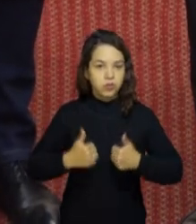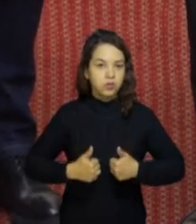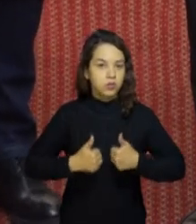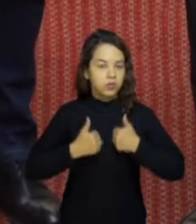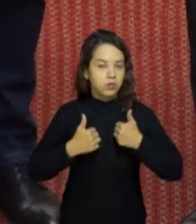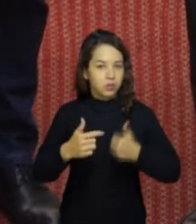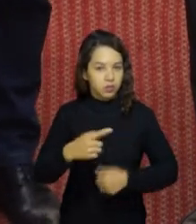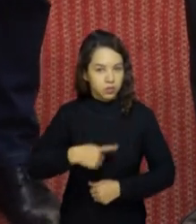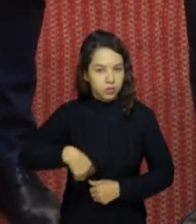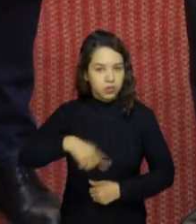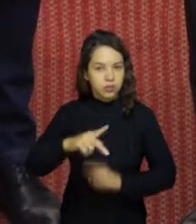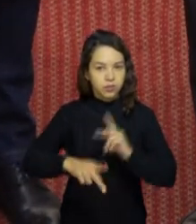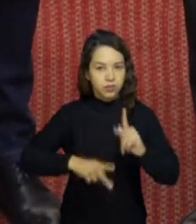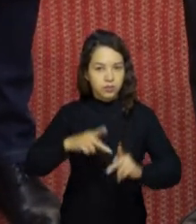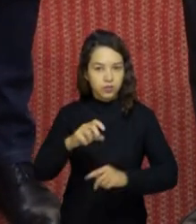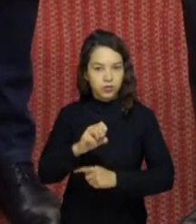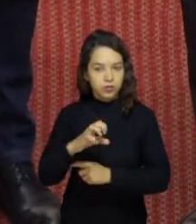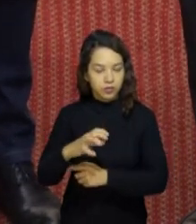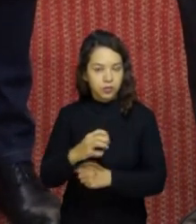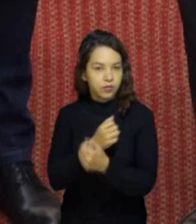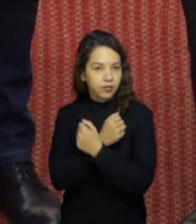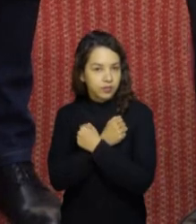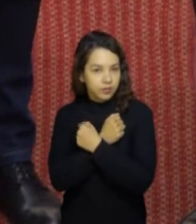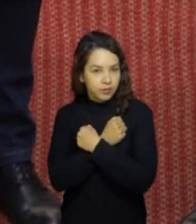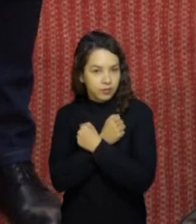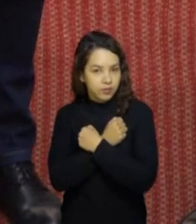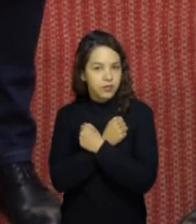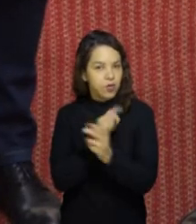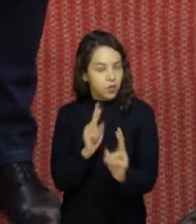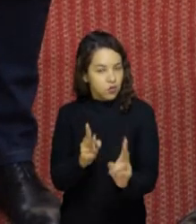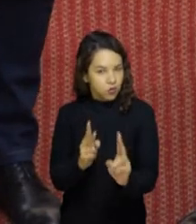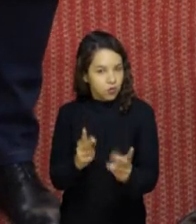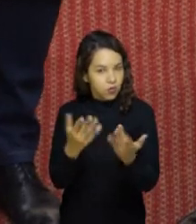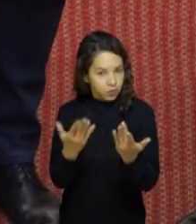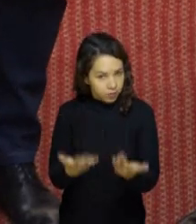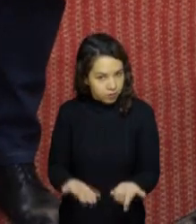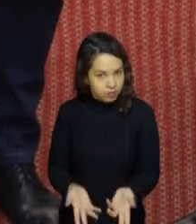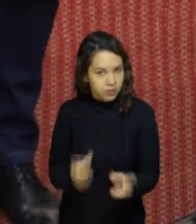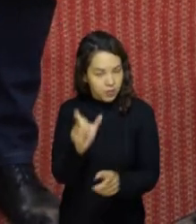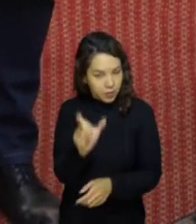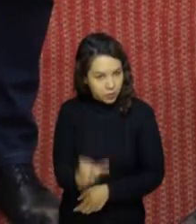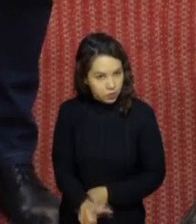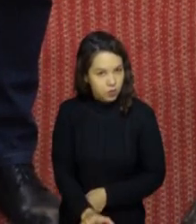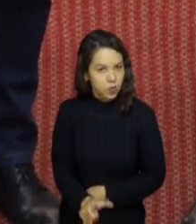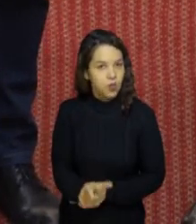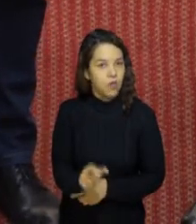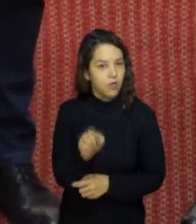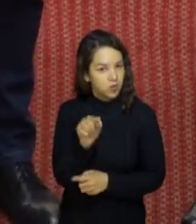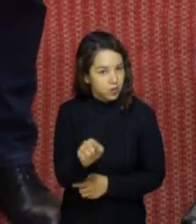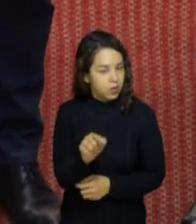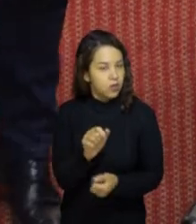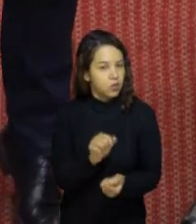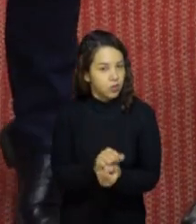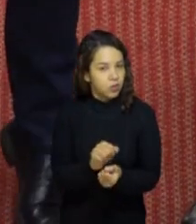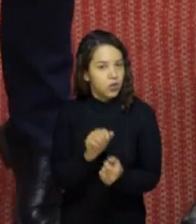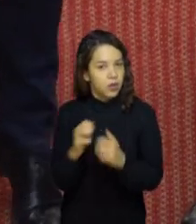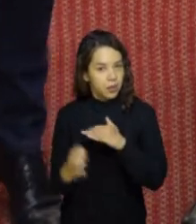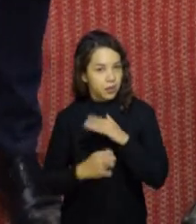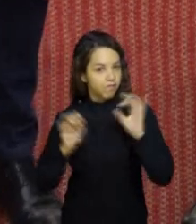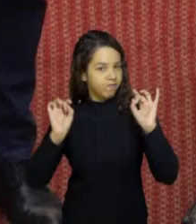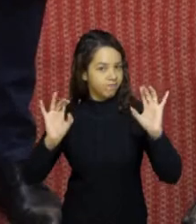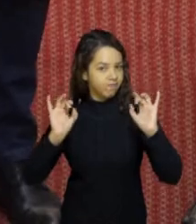nós catarinenses. Um grande abraço, continue sendo a pessoa que você é, que você e a sua empresa são especiais para Santa